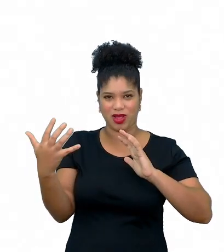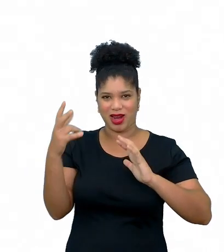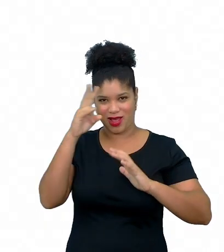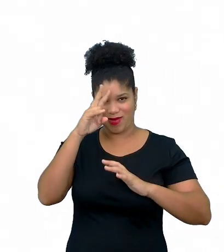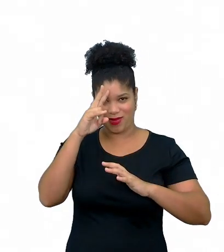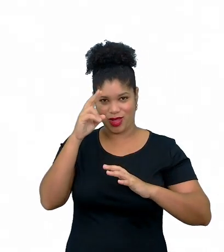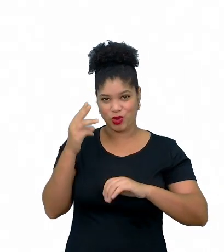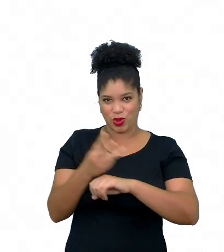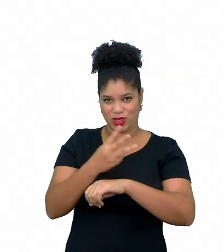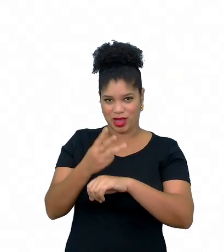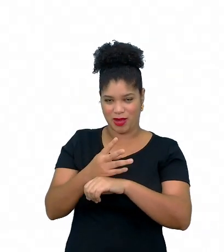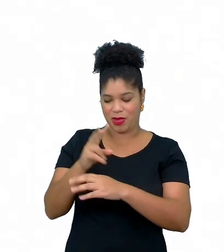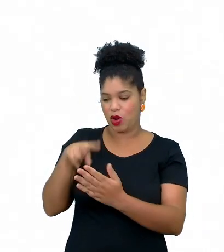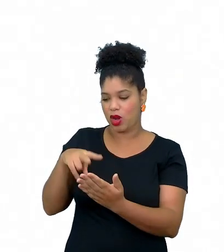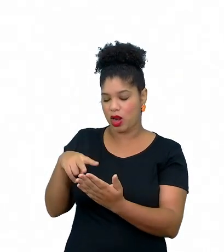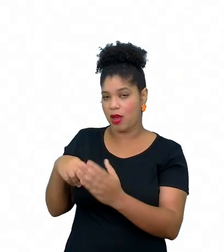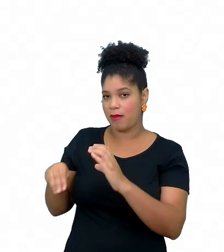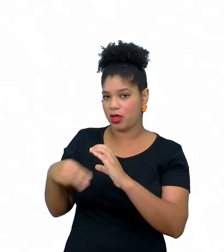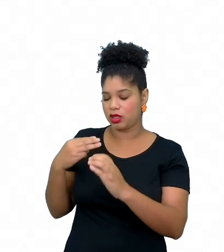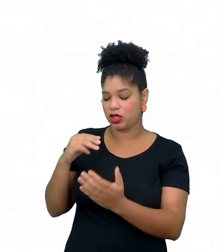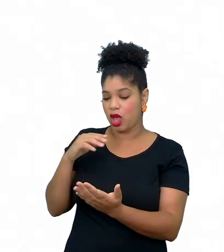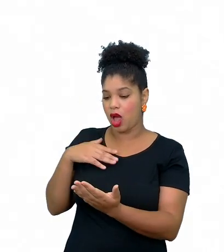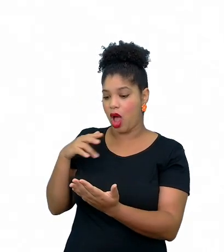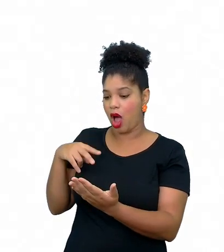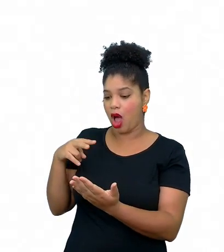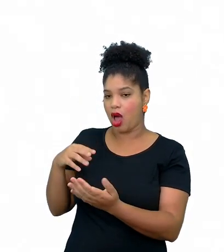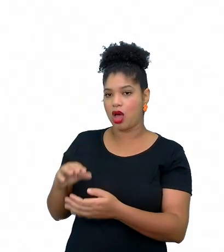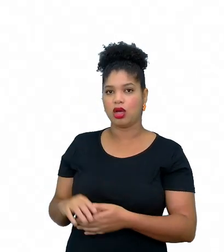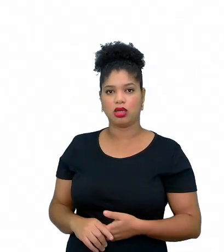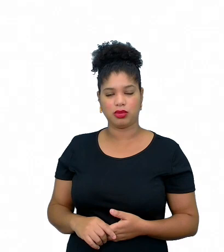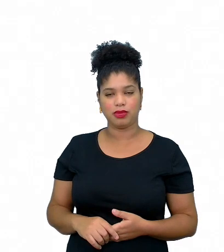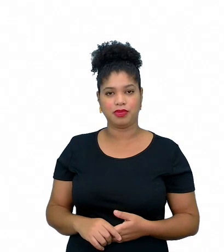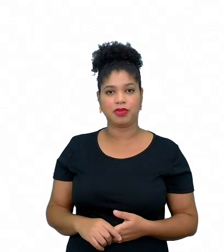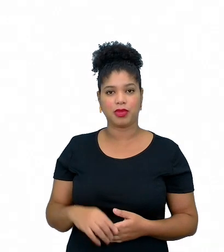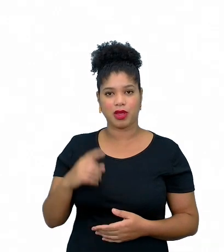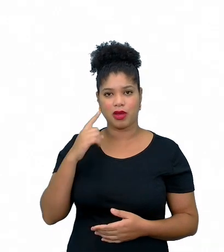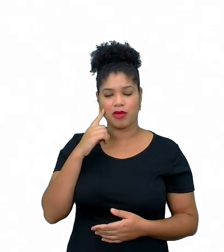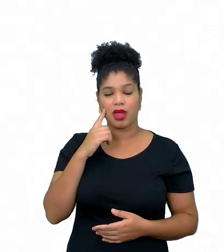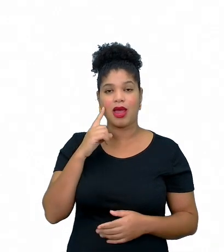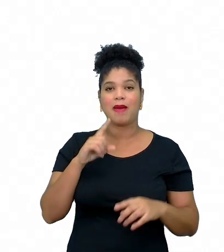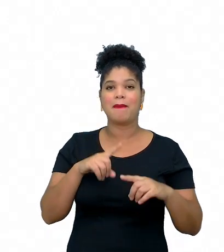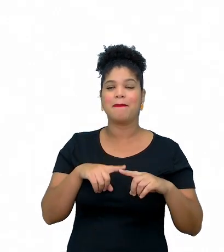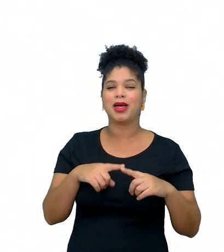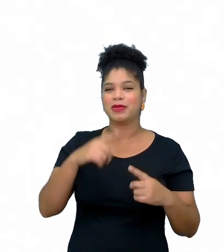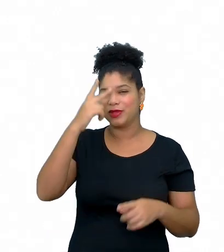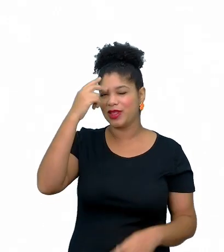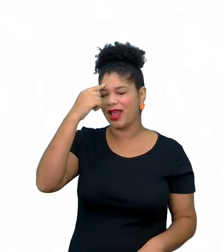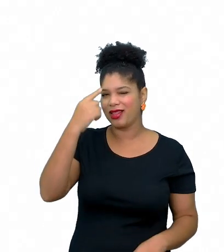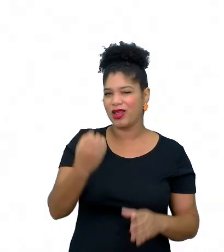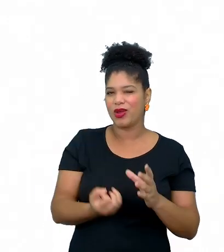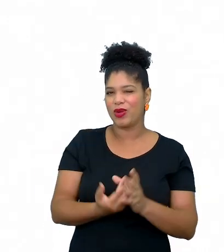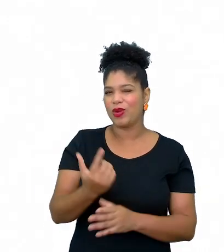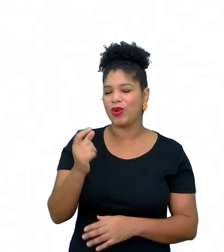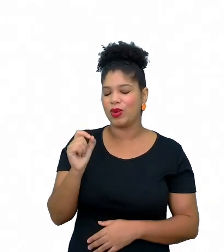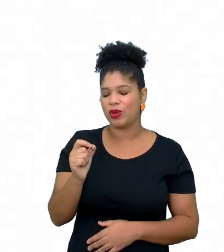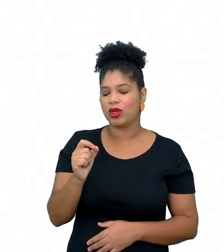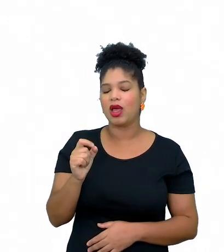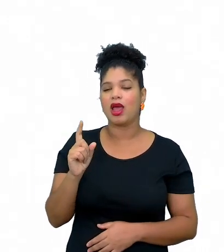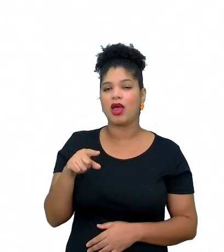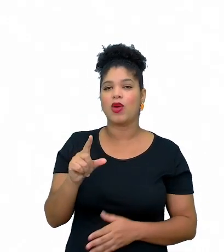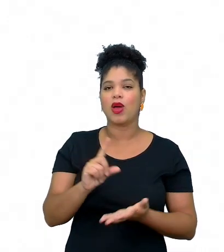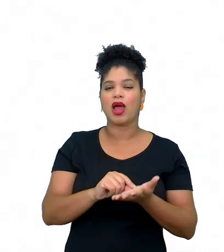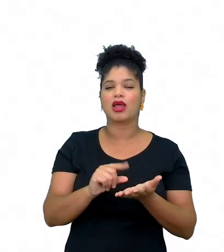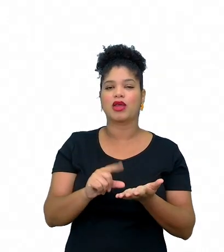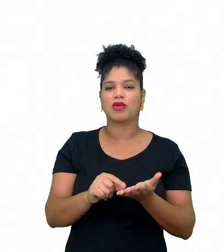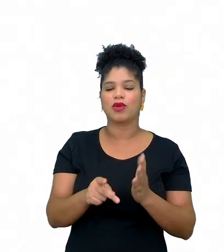e como foi criado. Na verdade, a pessoa pegou esta previsão do tempo, era um arquivo de